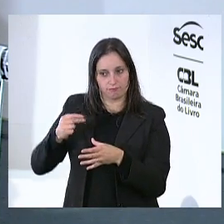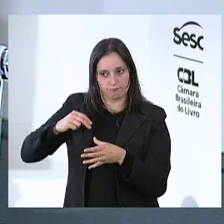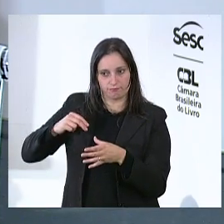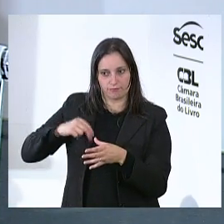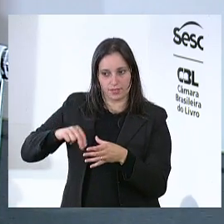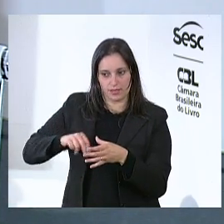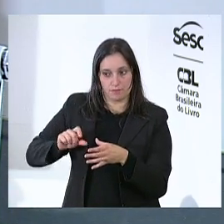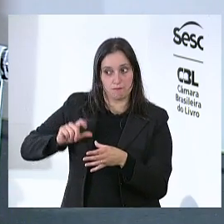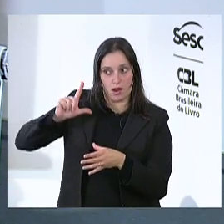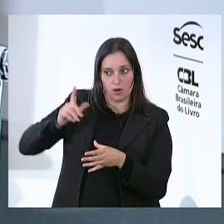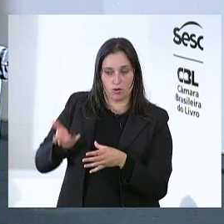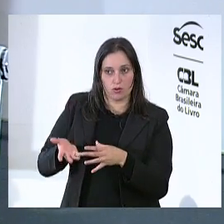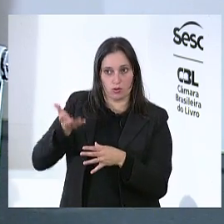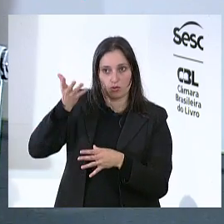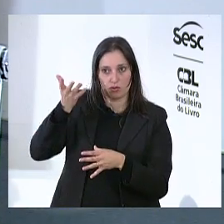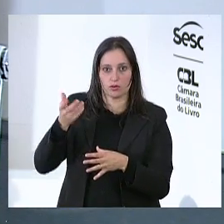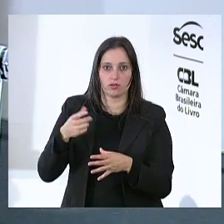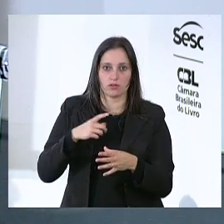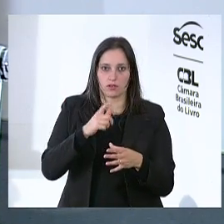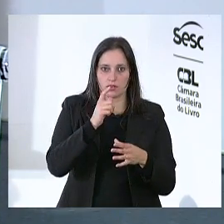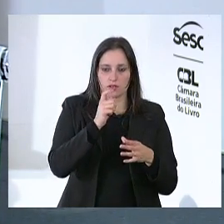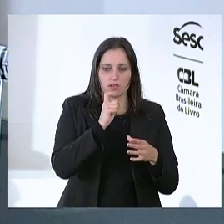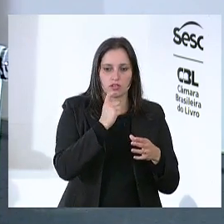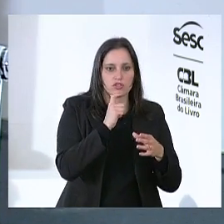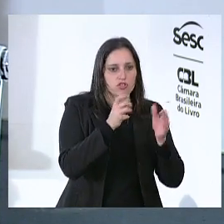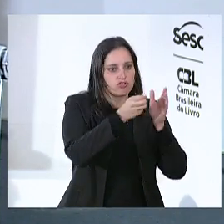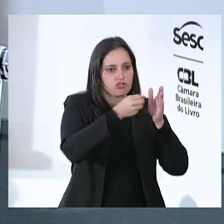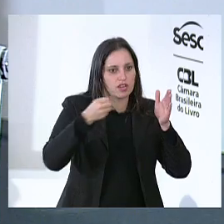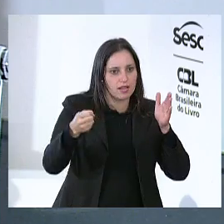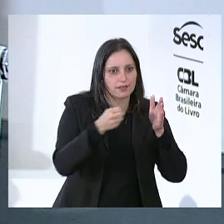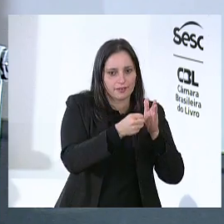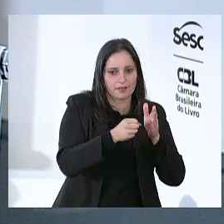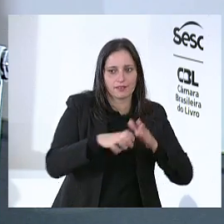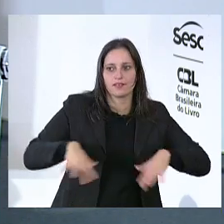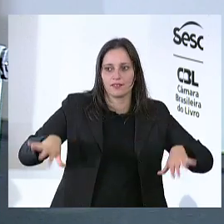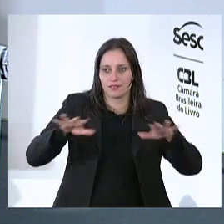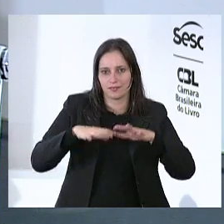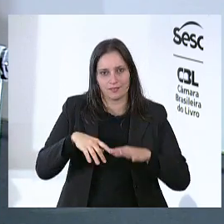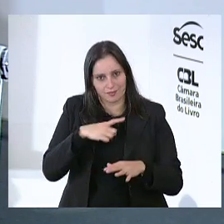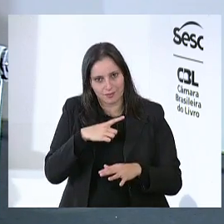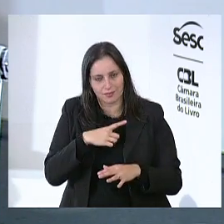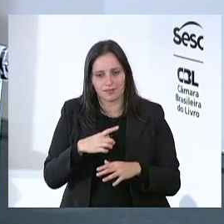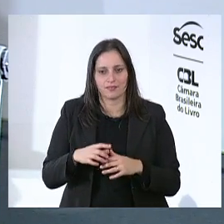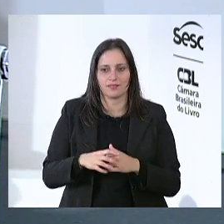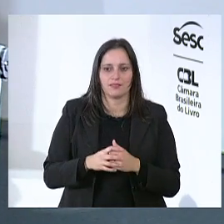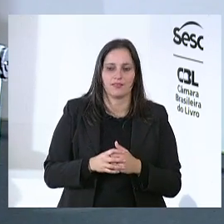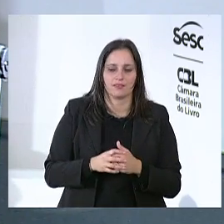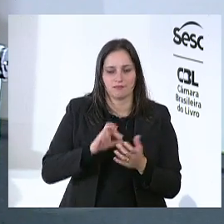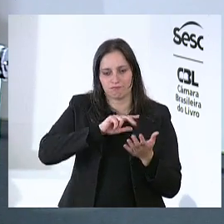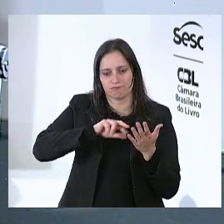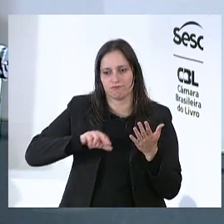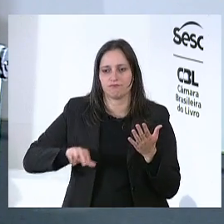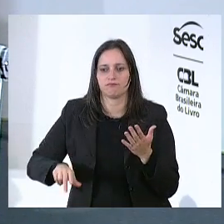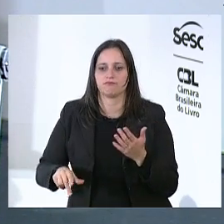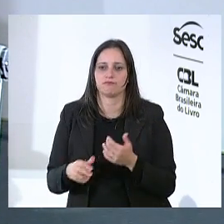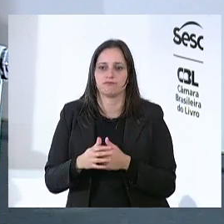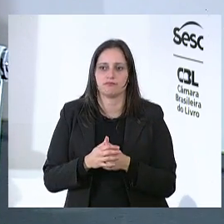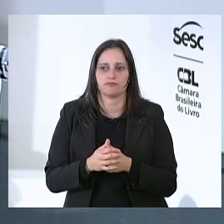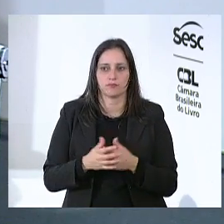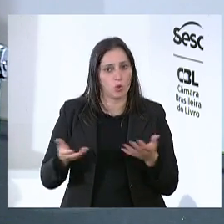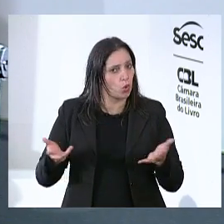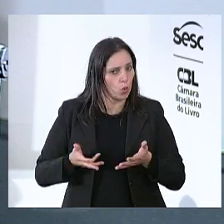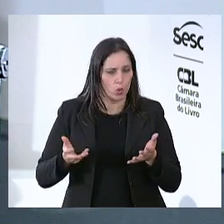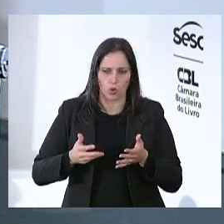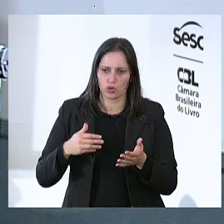tal, acabou o milagre, né? Isso sim é voo de galinha, né? Hoje nós estamos numa progressão radicalmente